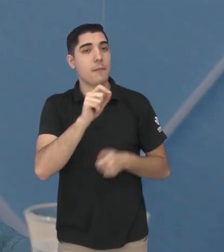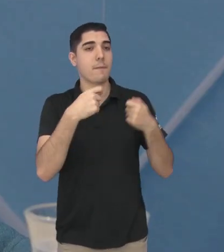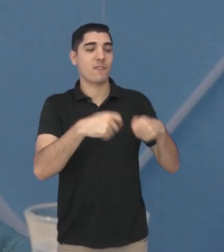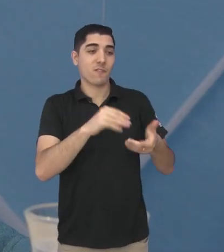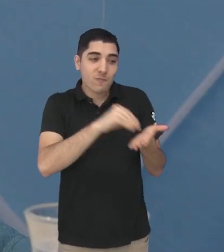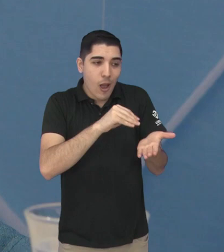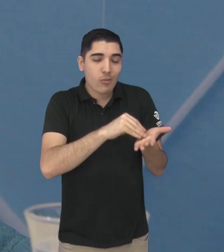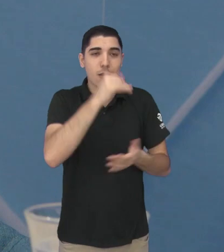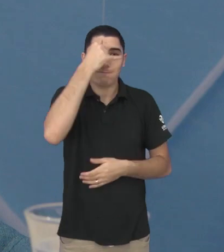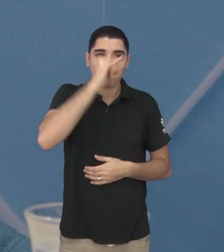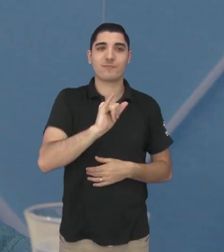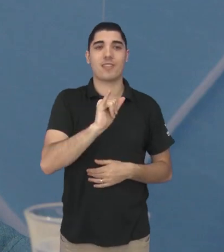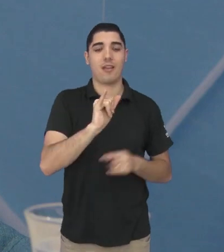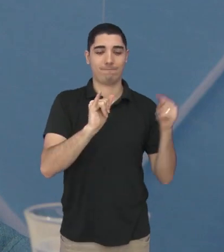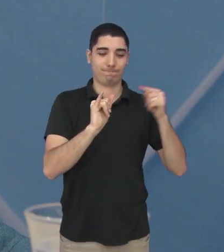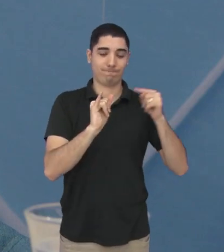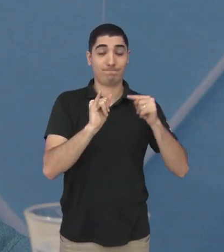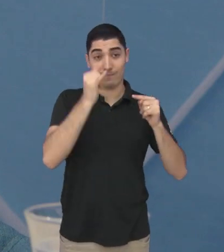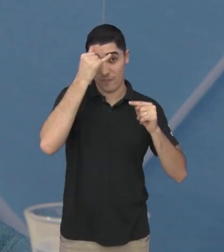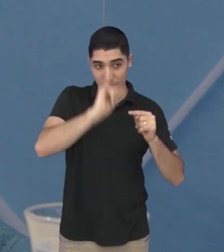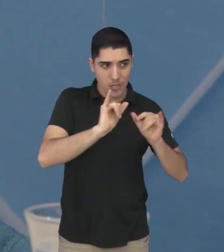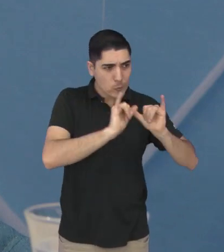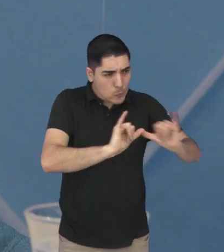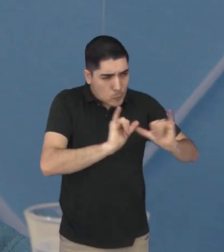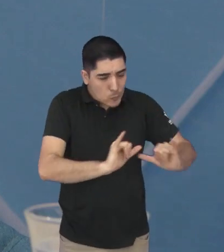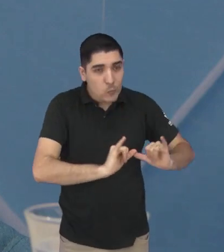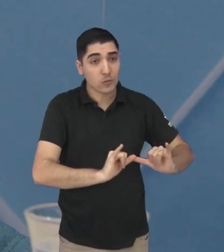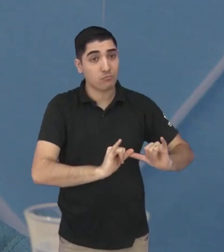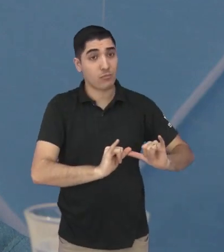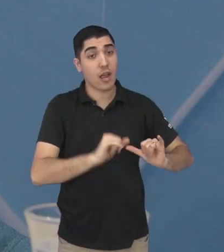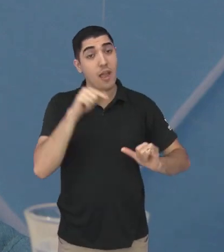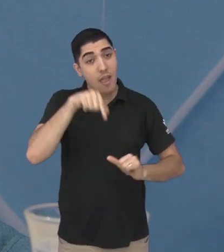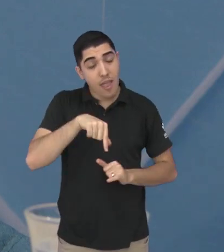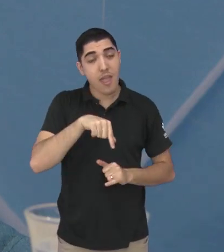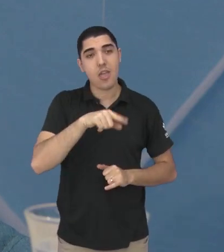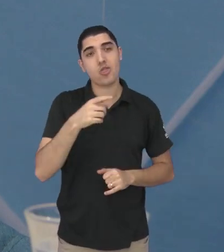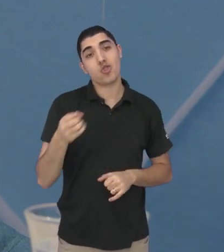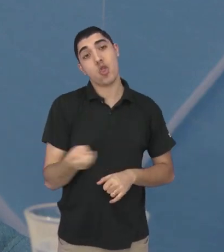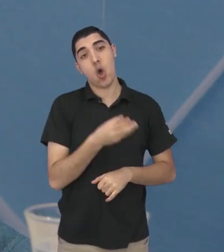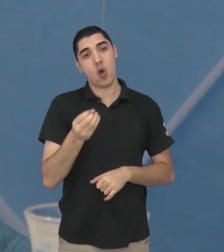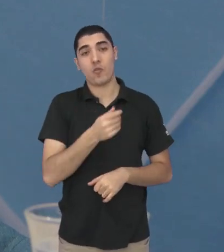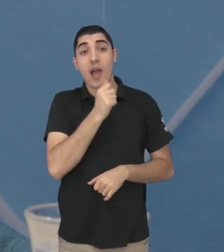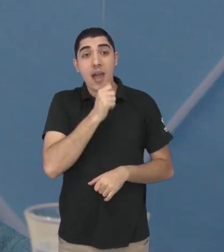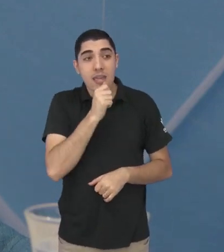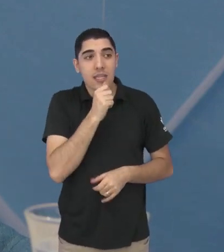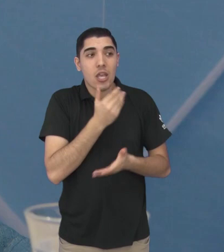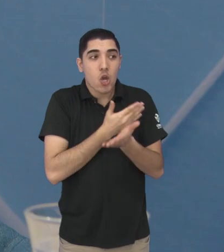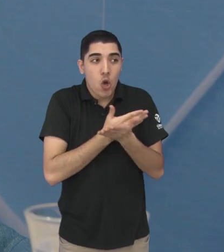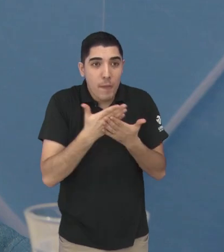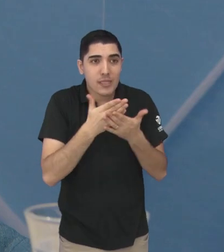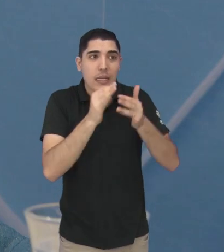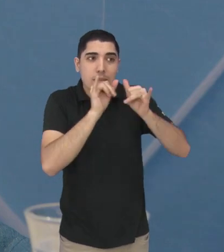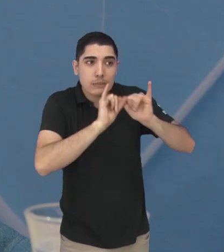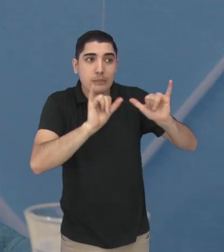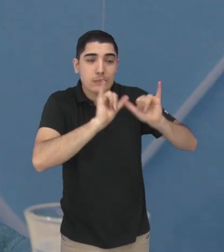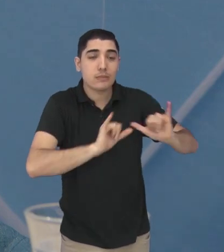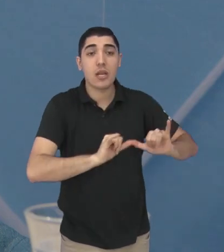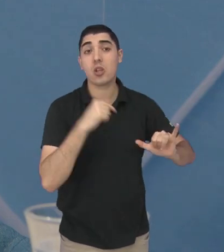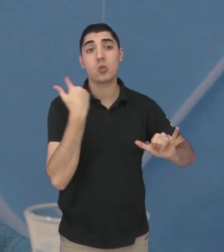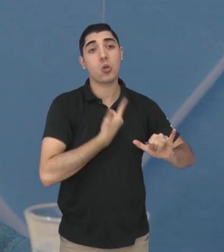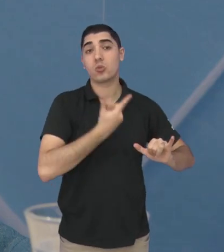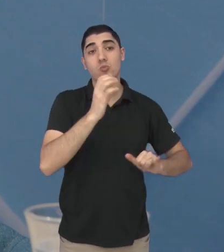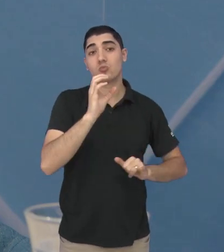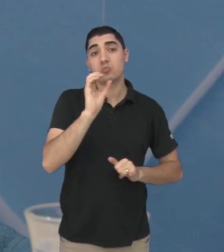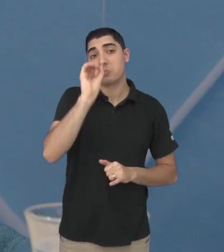prevenção, né? A prevenção ainda é uma ciência, vamos dizer, nova, então a gente ainda não sabe o que exatamente